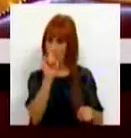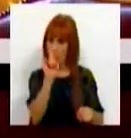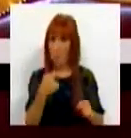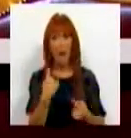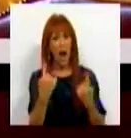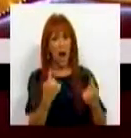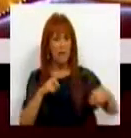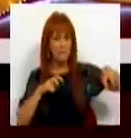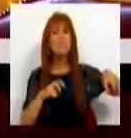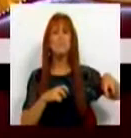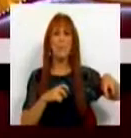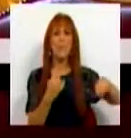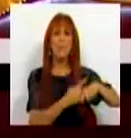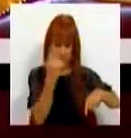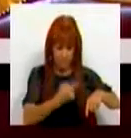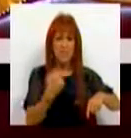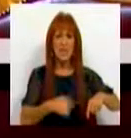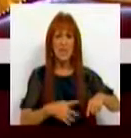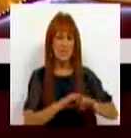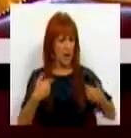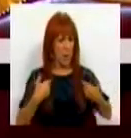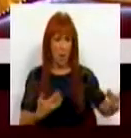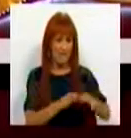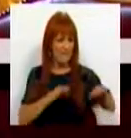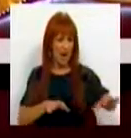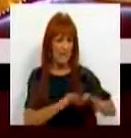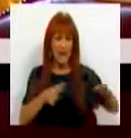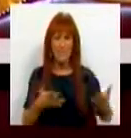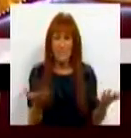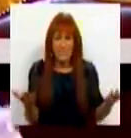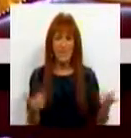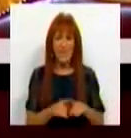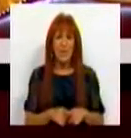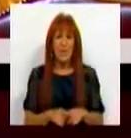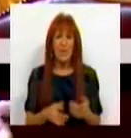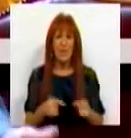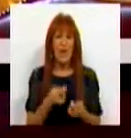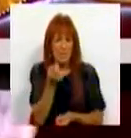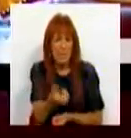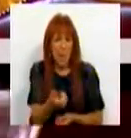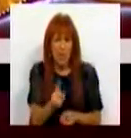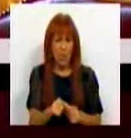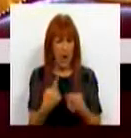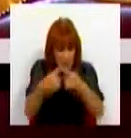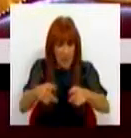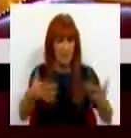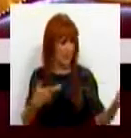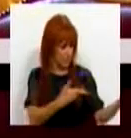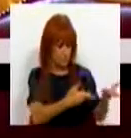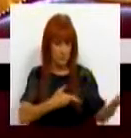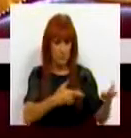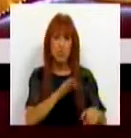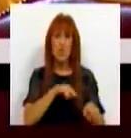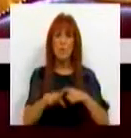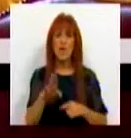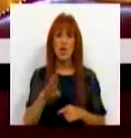como alguém que está lá porque tem de estar como ele está. Não é deficiente, é diferente, como dizia o Sr.